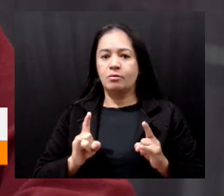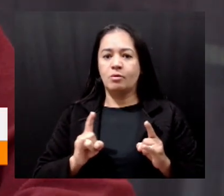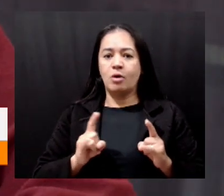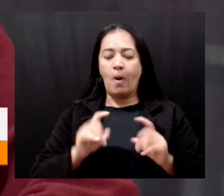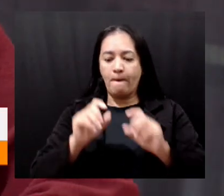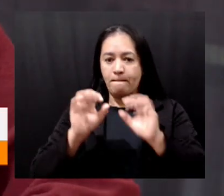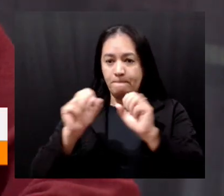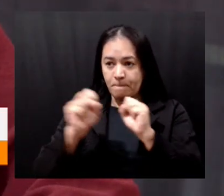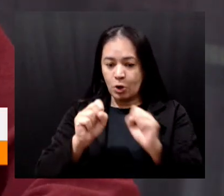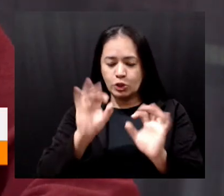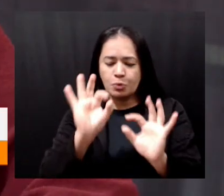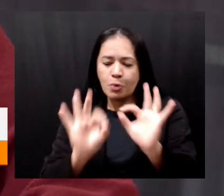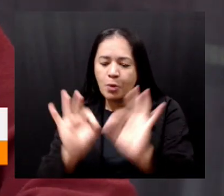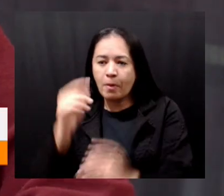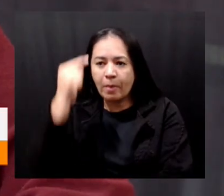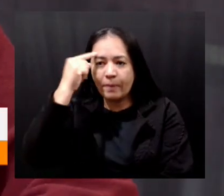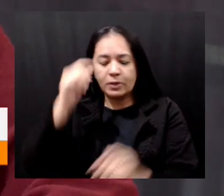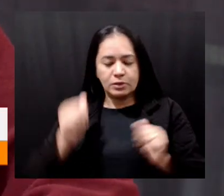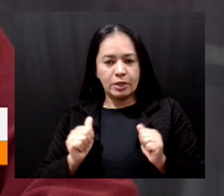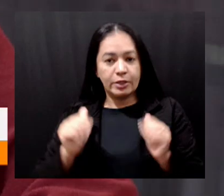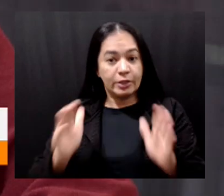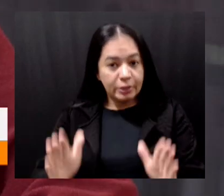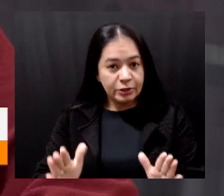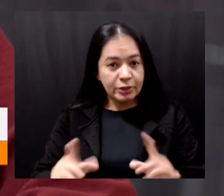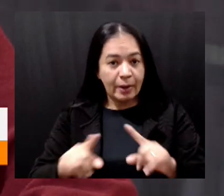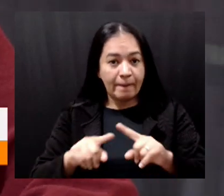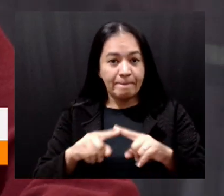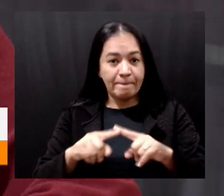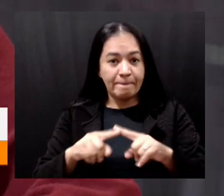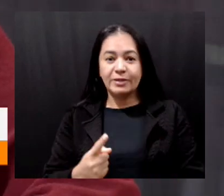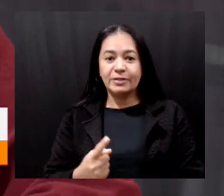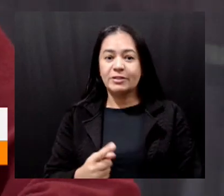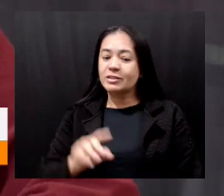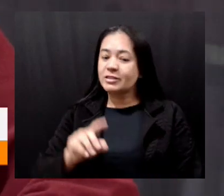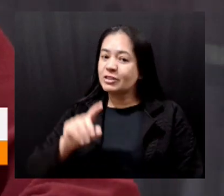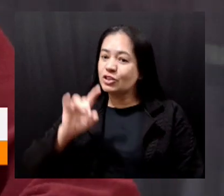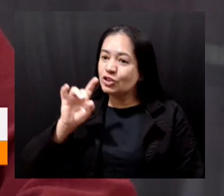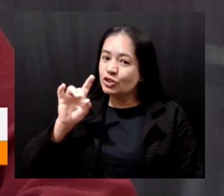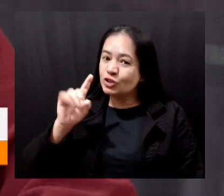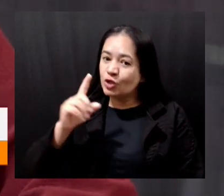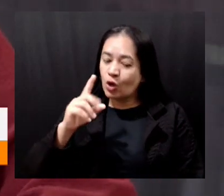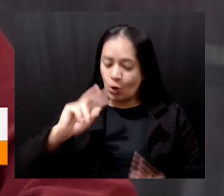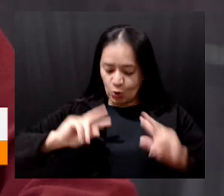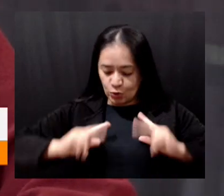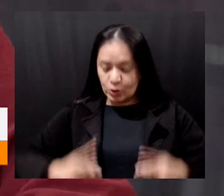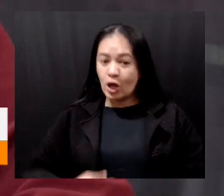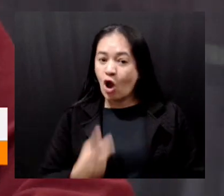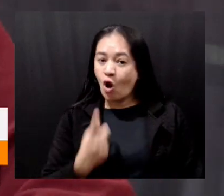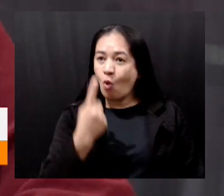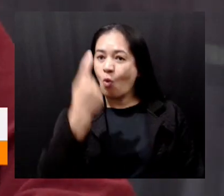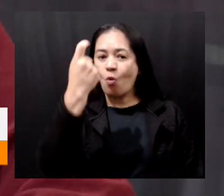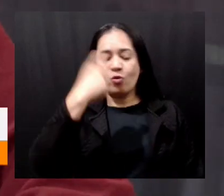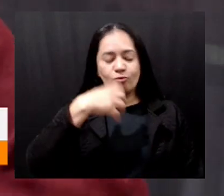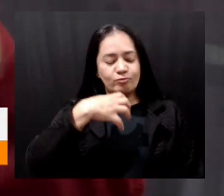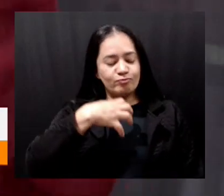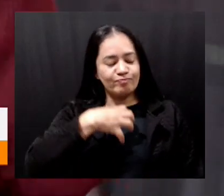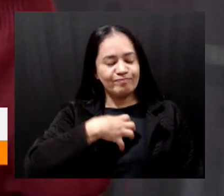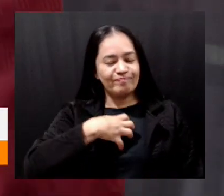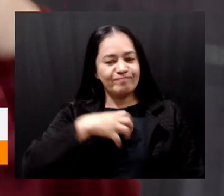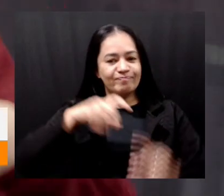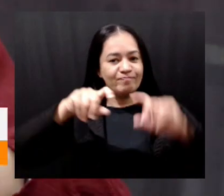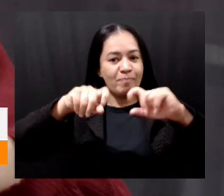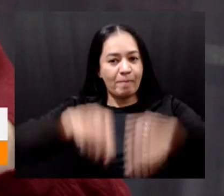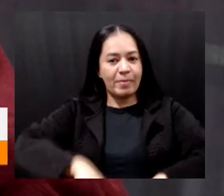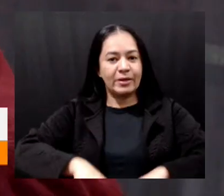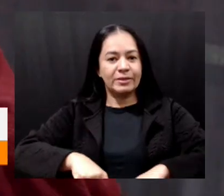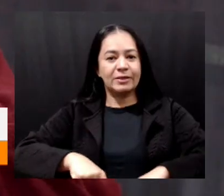agir, mas só o ser humano ele é capaz de sentir, né? E pensar